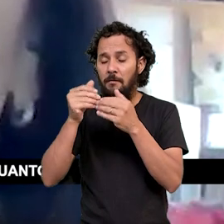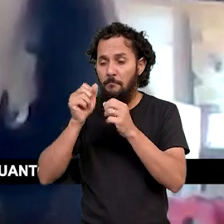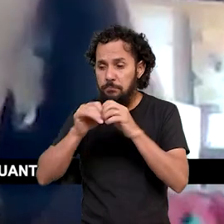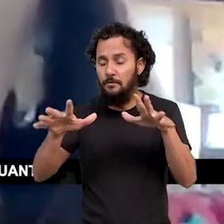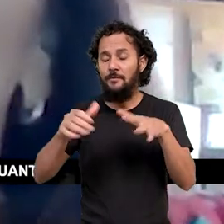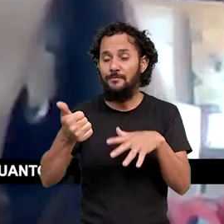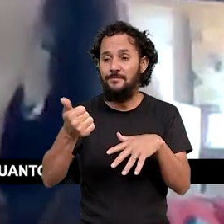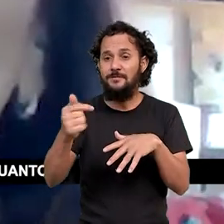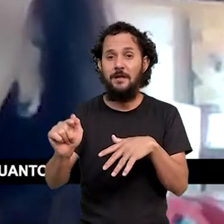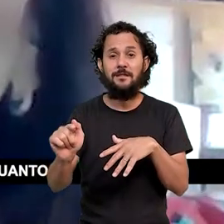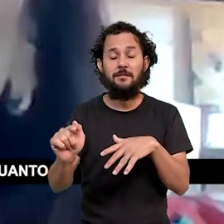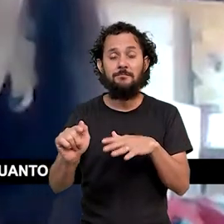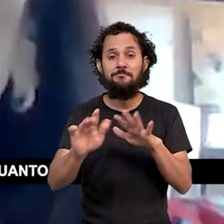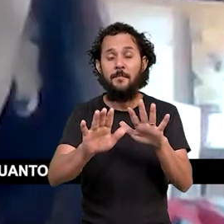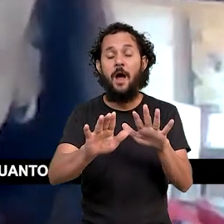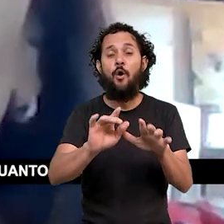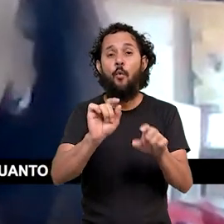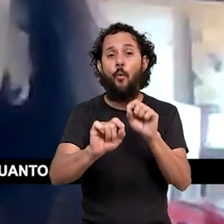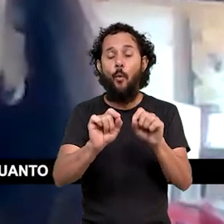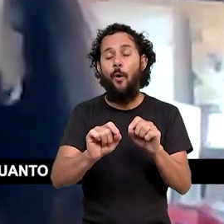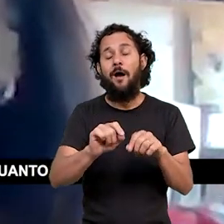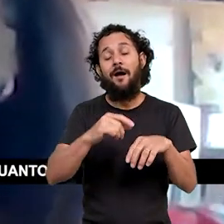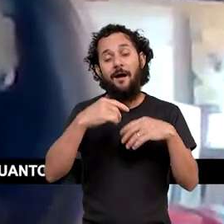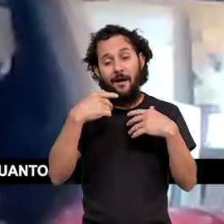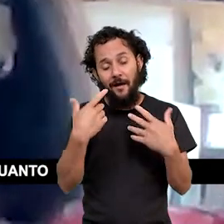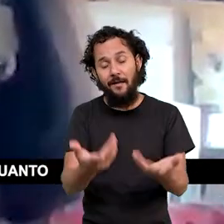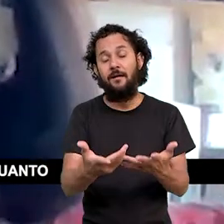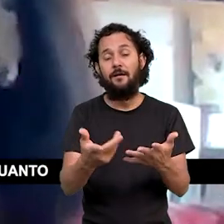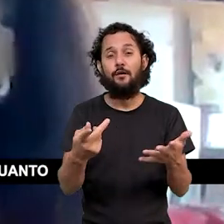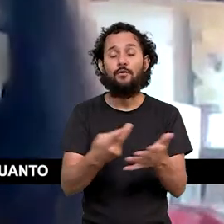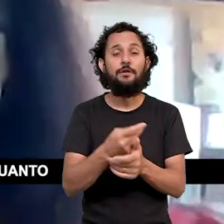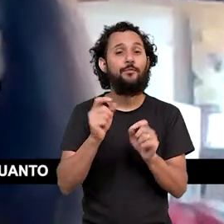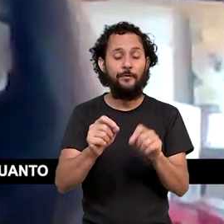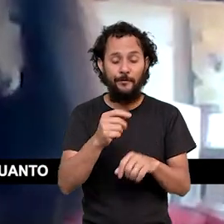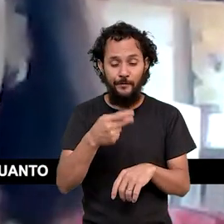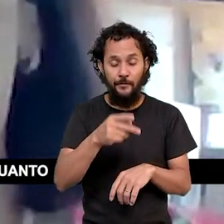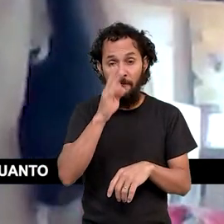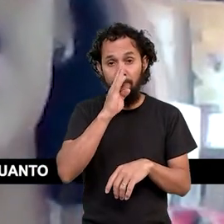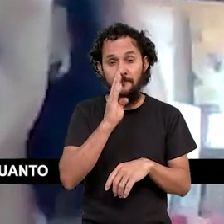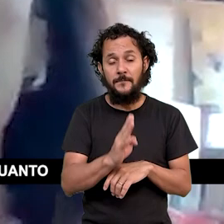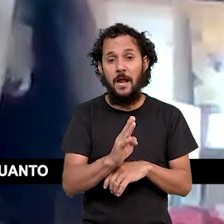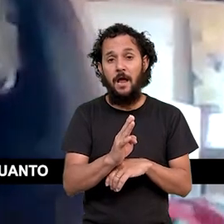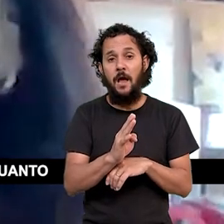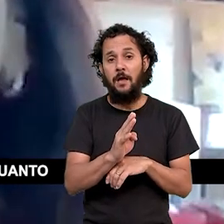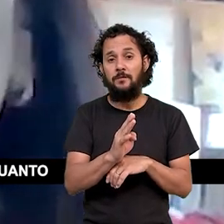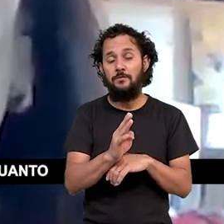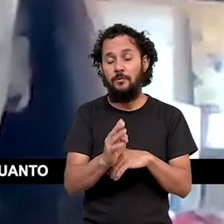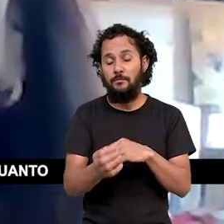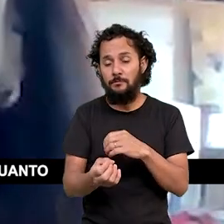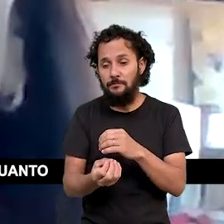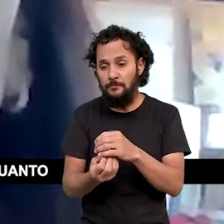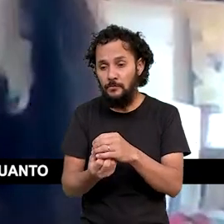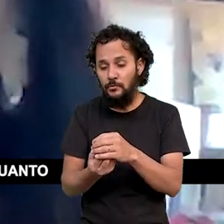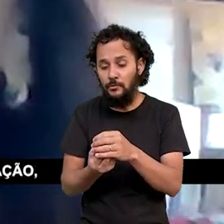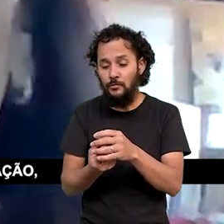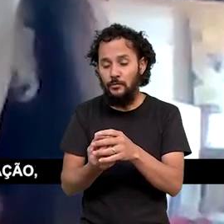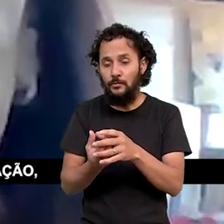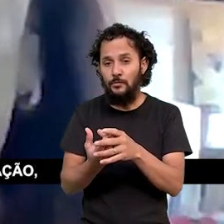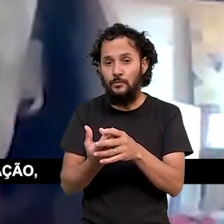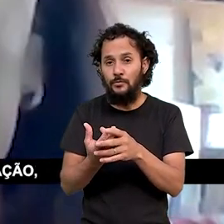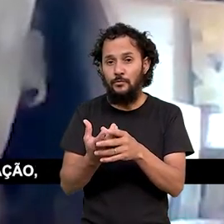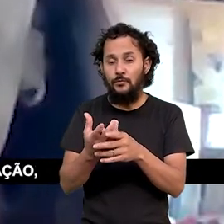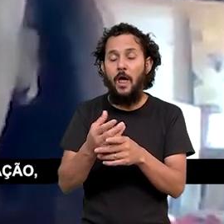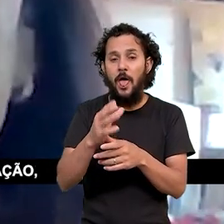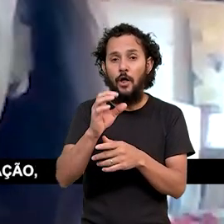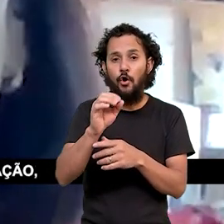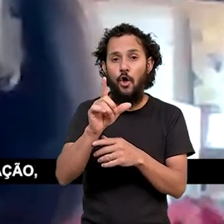XVII, e especialmente neste contexto que o Brasil está se constituindo enquanto